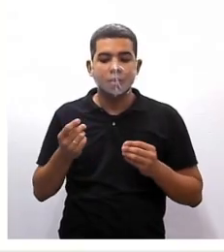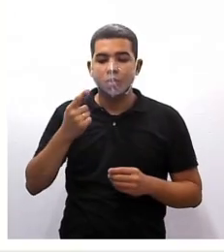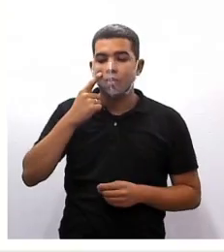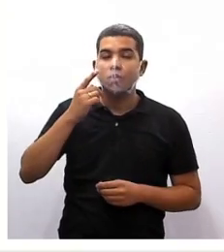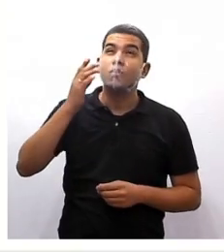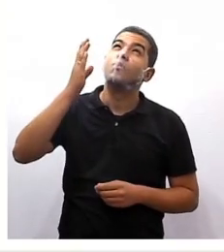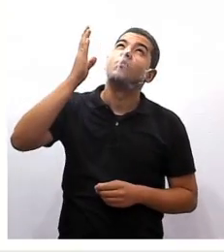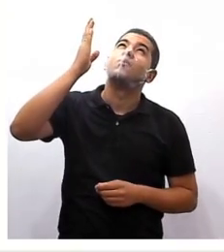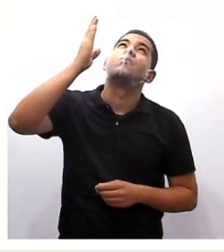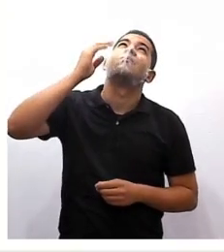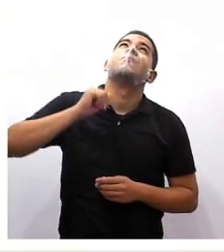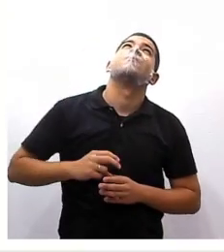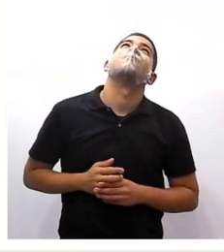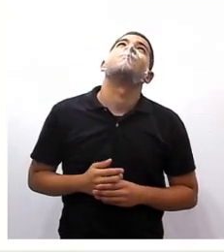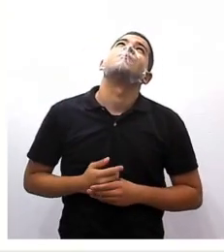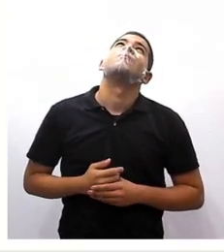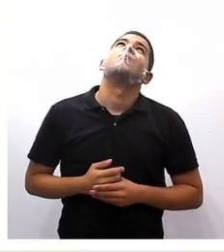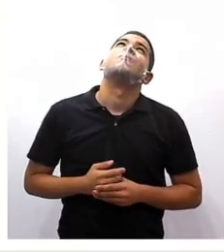1,43,